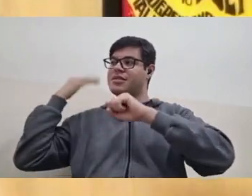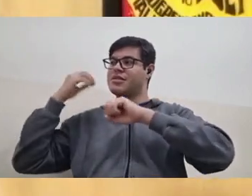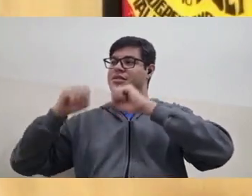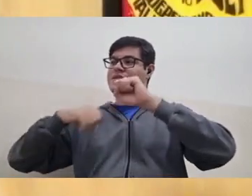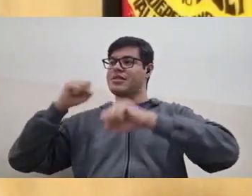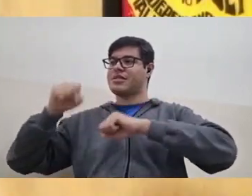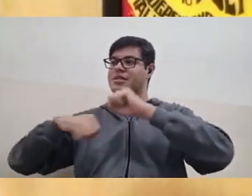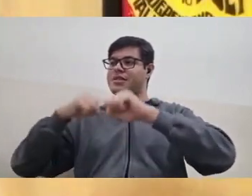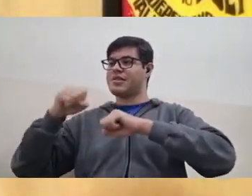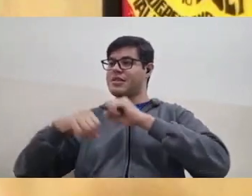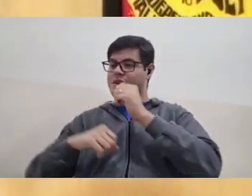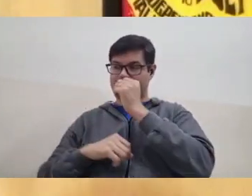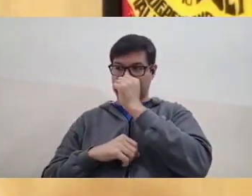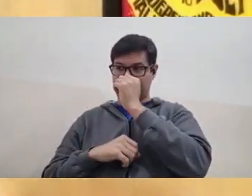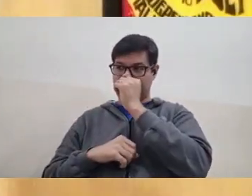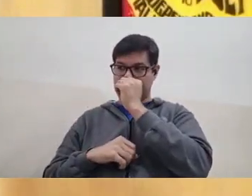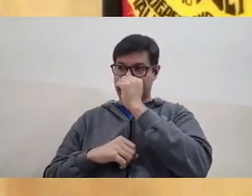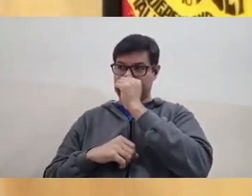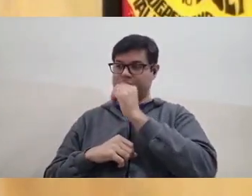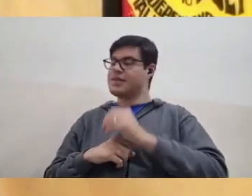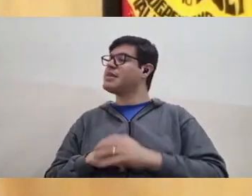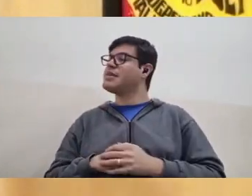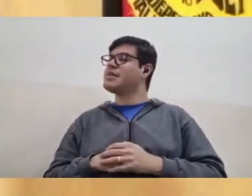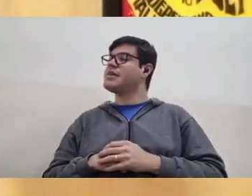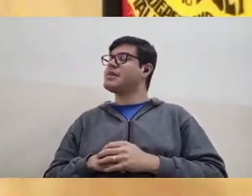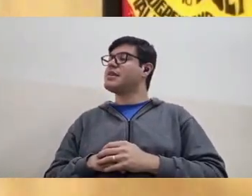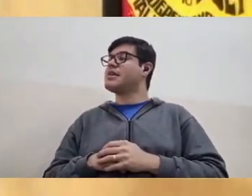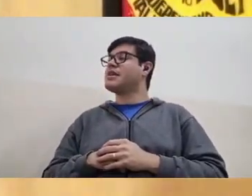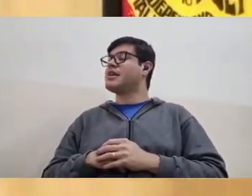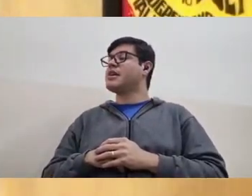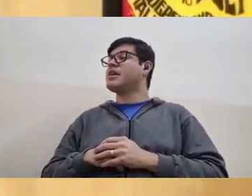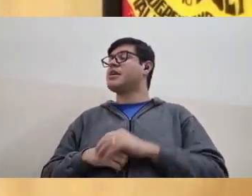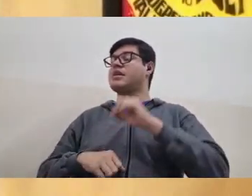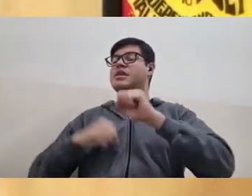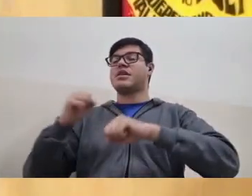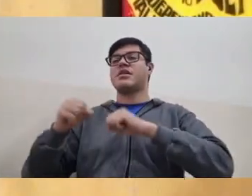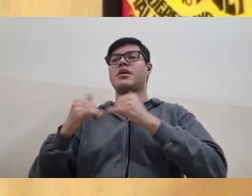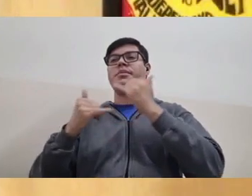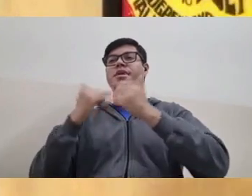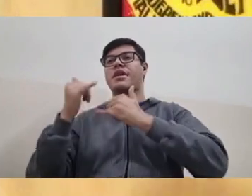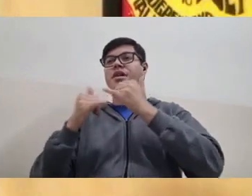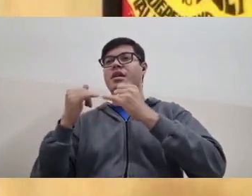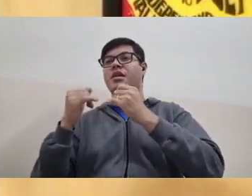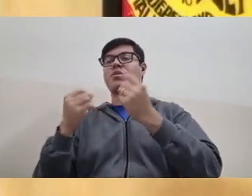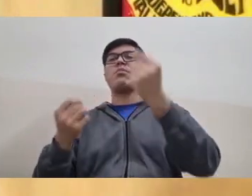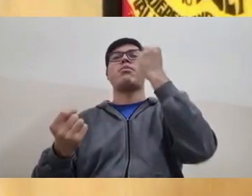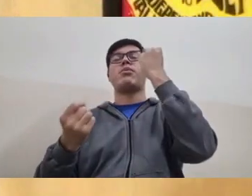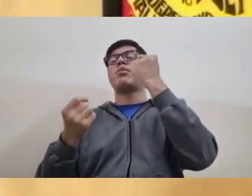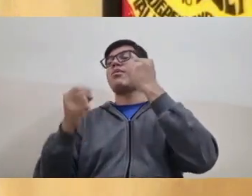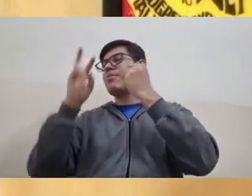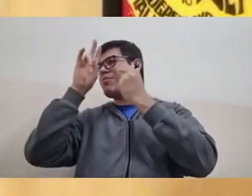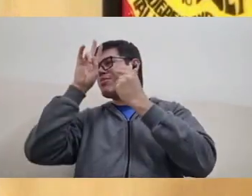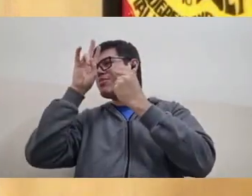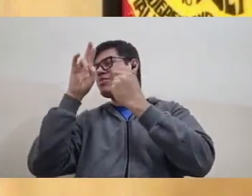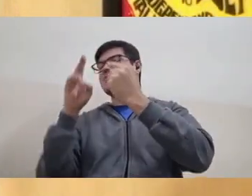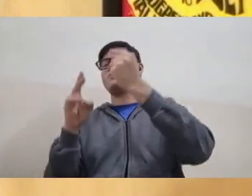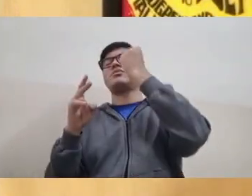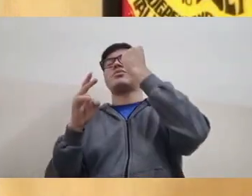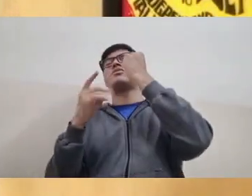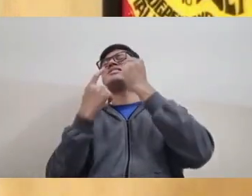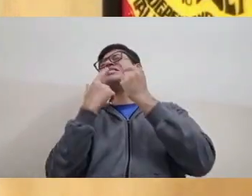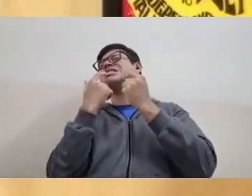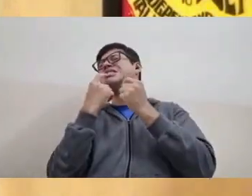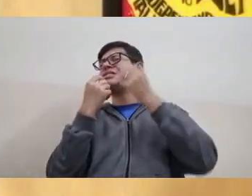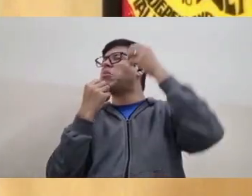no olho e queimava, chamava lacerdinha, a gente falava. Nossa. E essas árvores, eu fui estudar a história de Araras, elas tinham